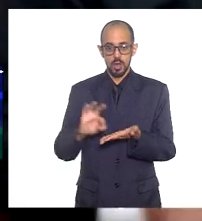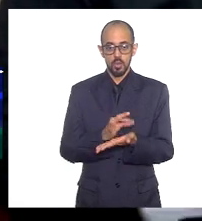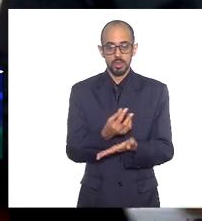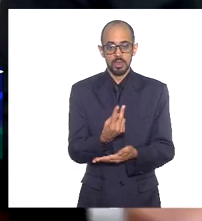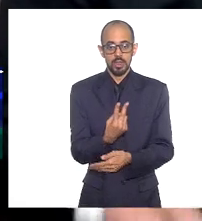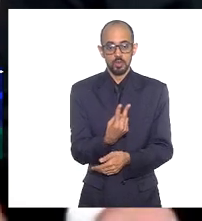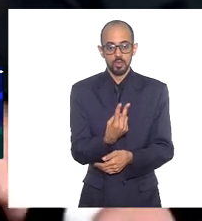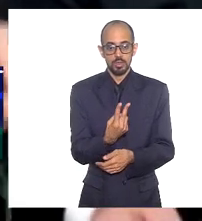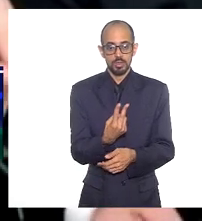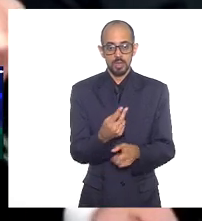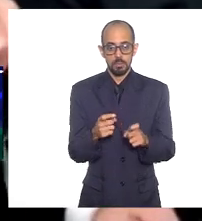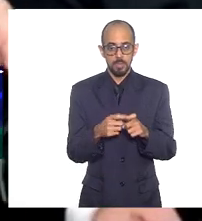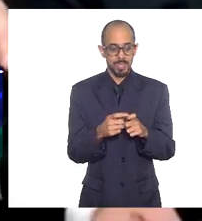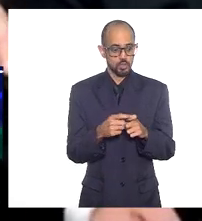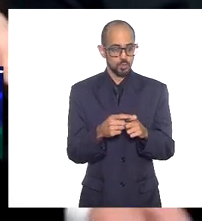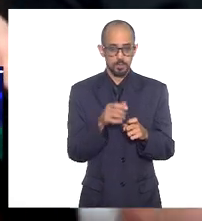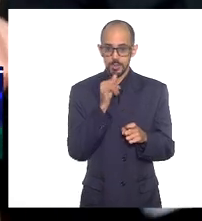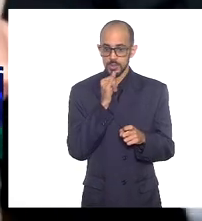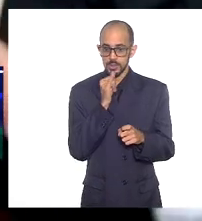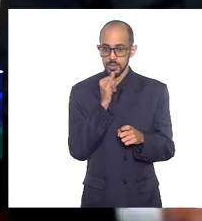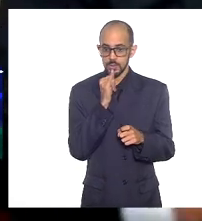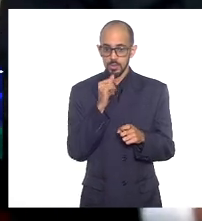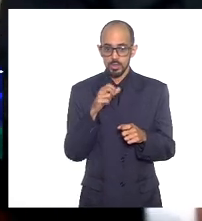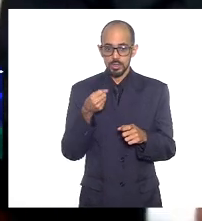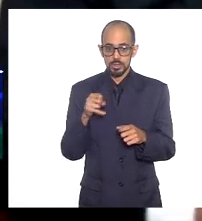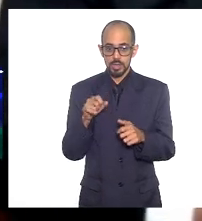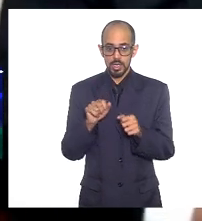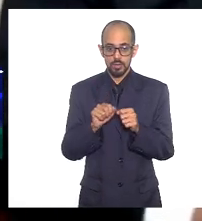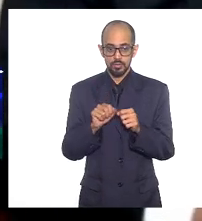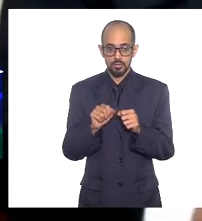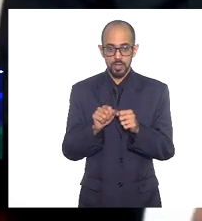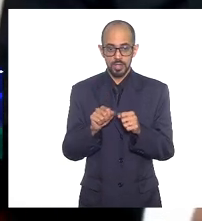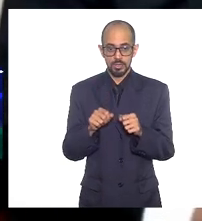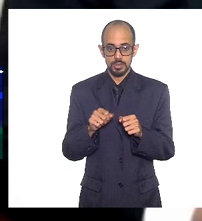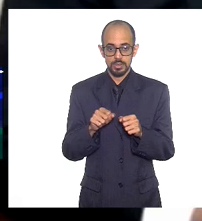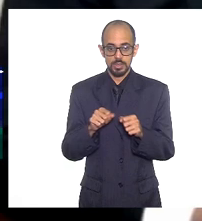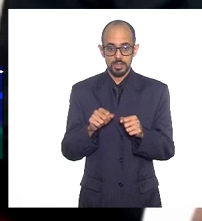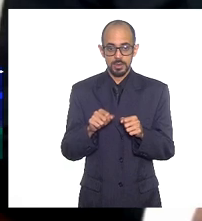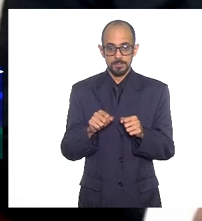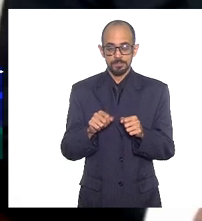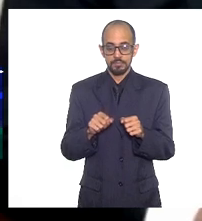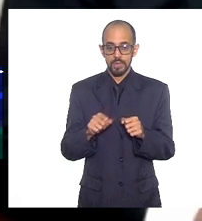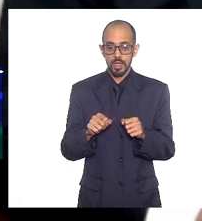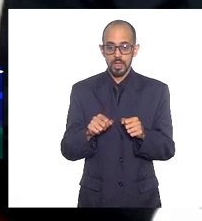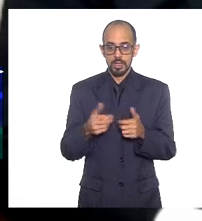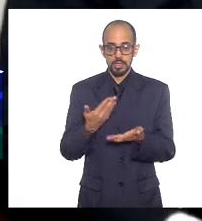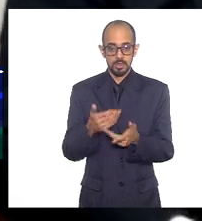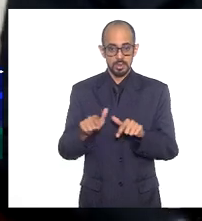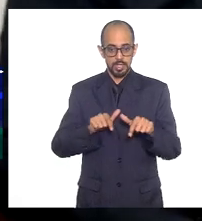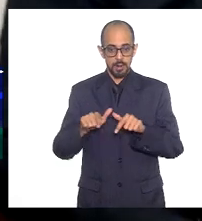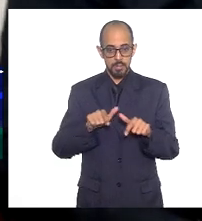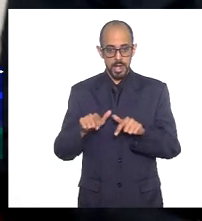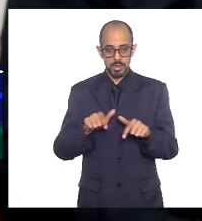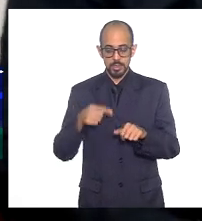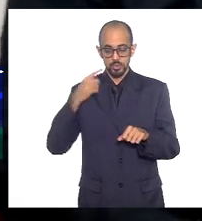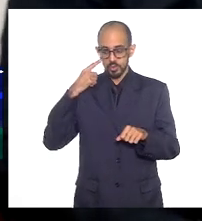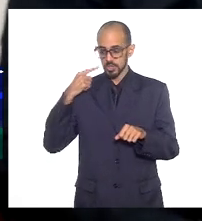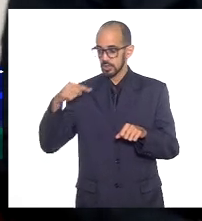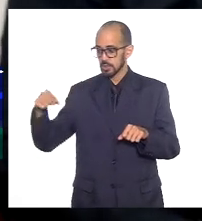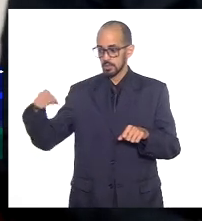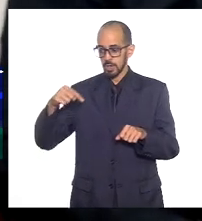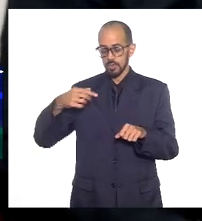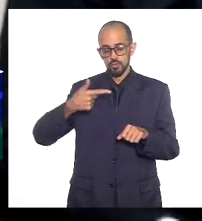mesmo ele fazendo por hipótese. Dois plantões de 24, ele tem horário durante a semana para fazer